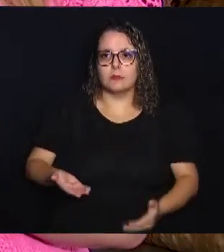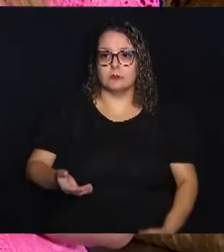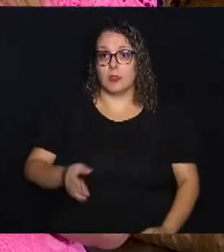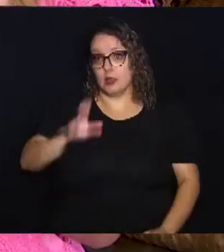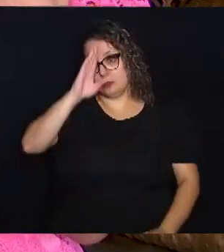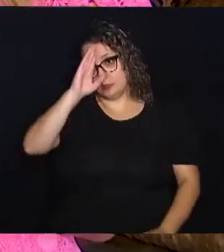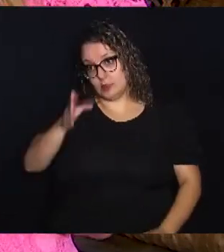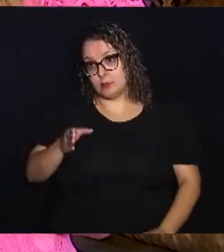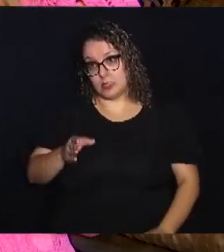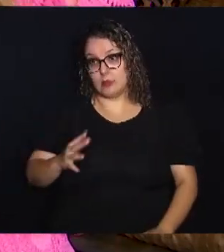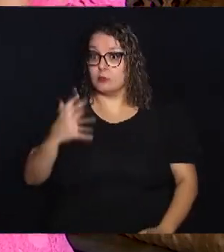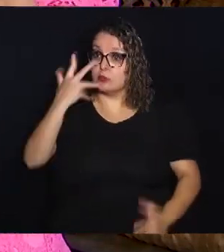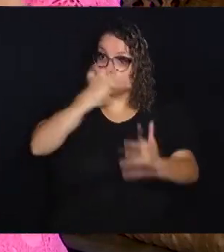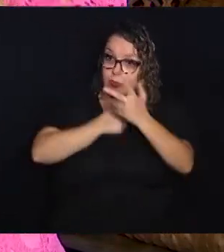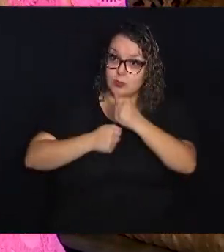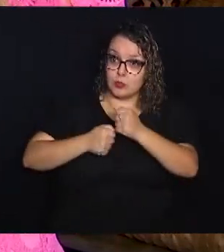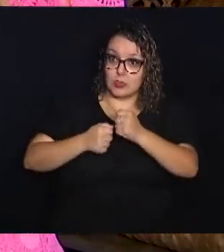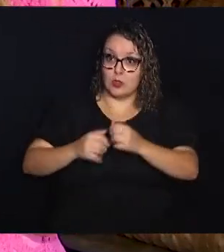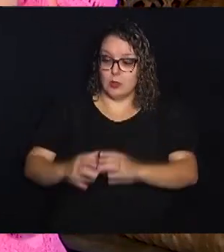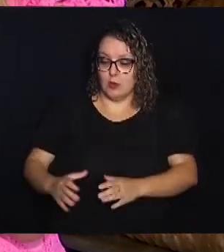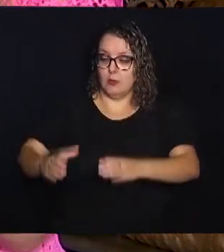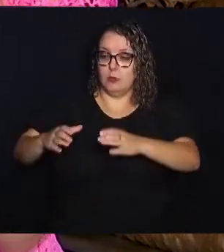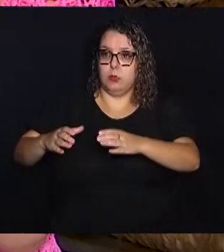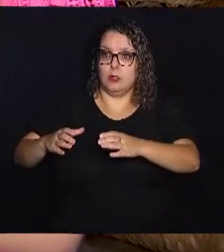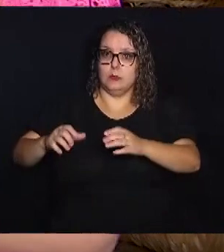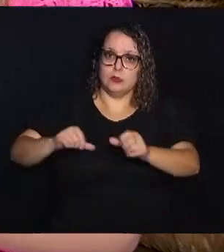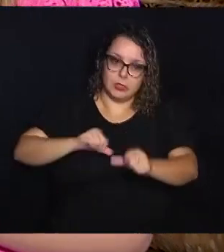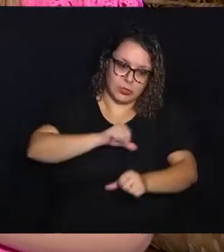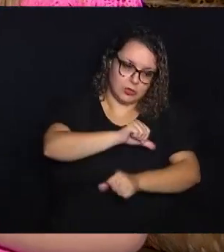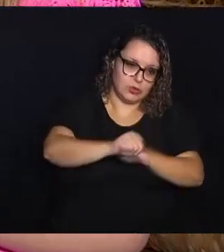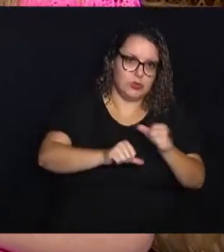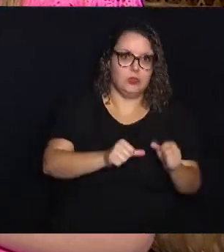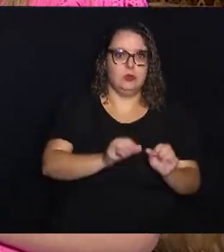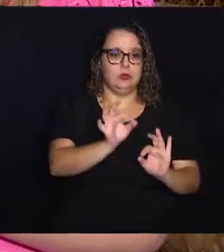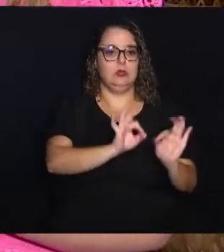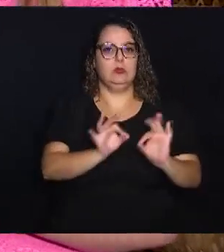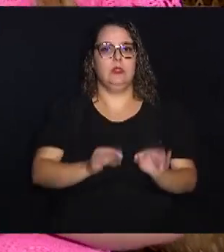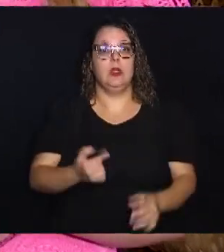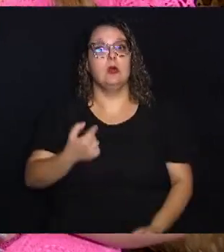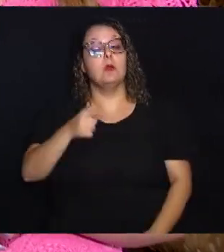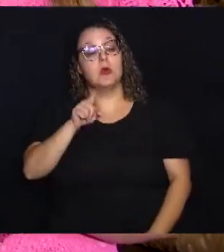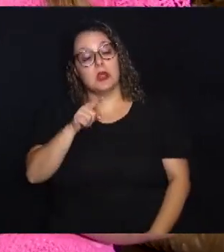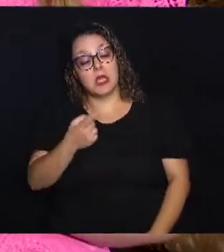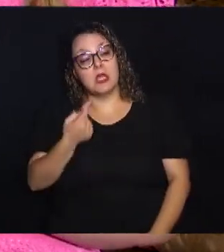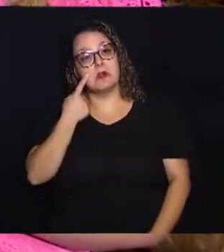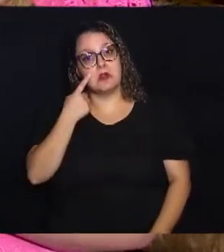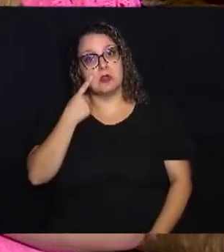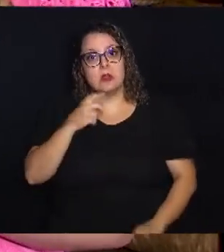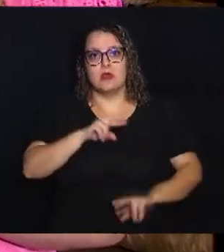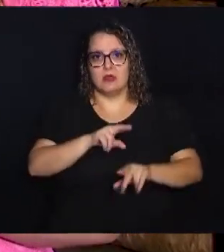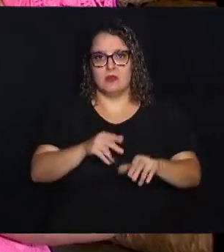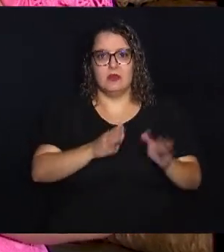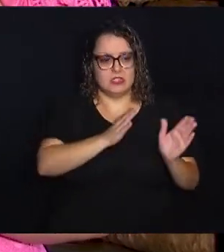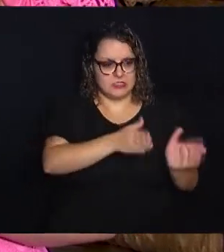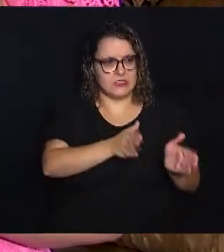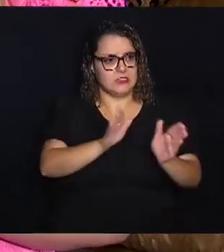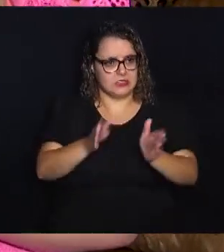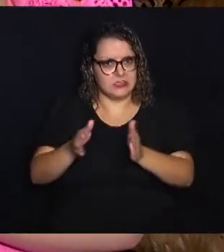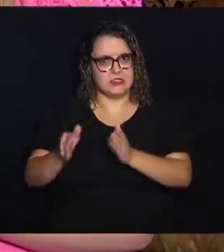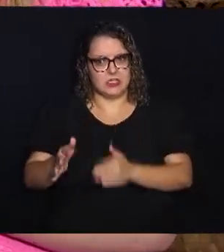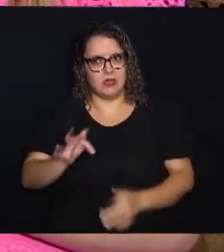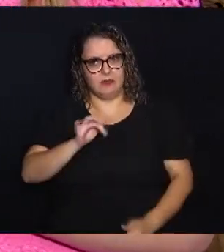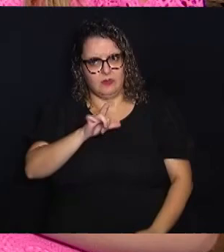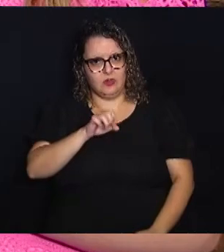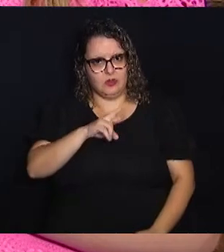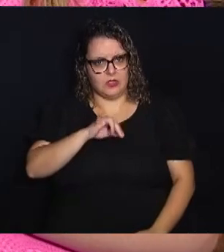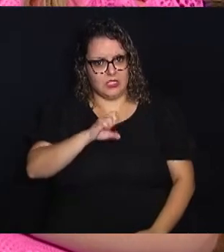função é deixar elas bonitas, porque elas chegam em maço e saem transformadas na nossa mão. Pois é, eu estava dando uma olhada aqui, tem várias etapas, né,